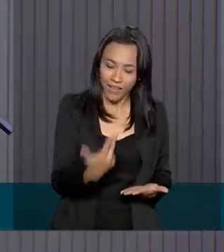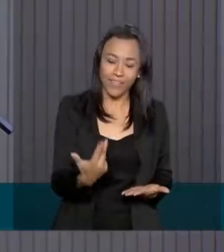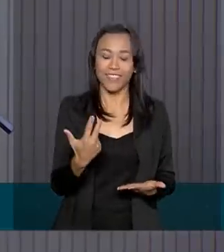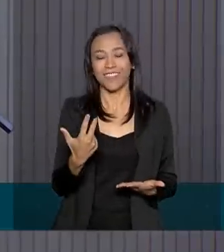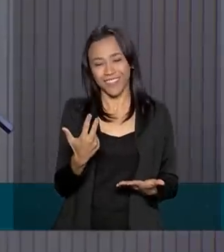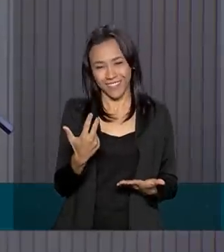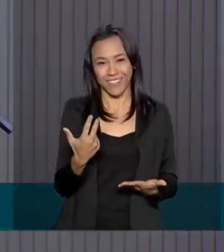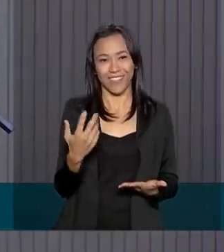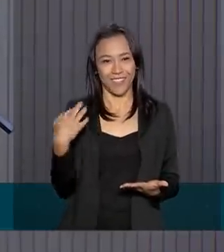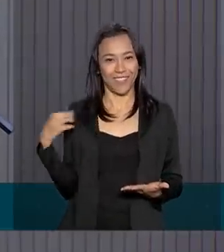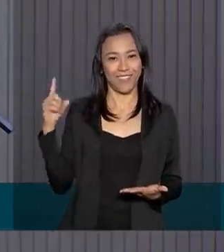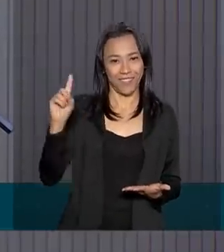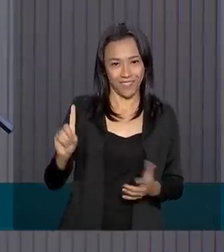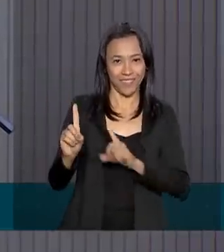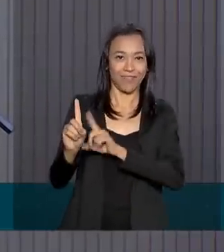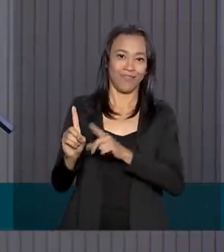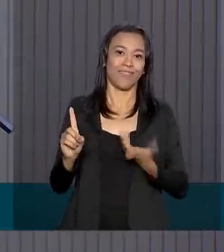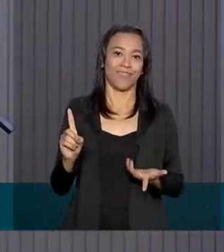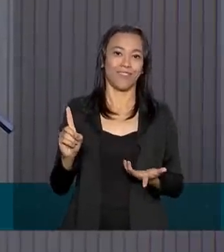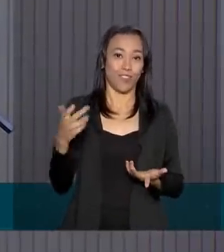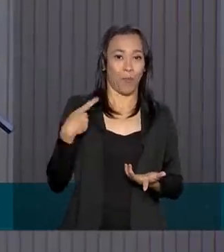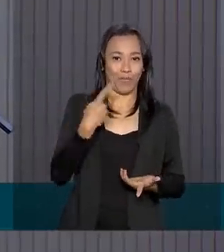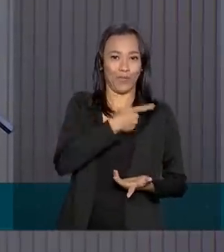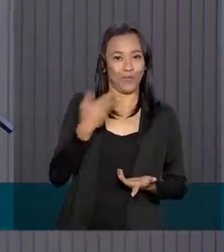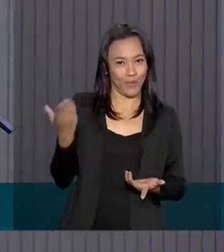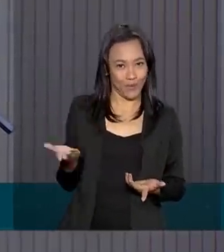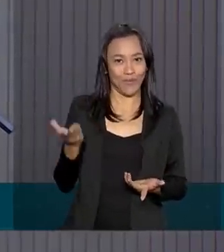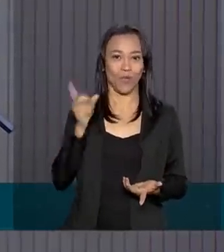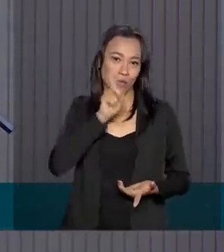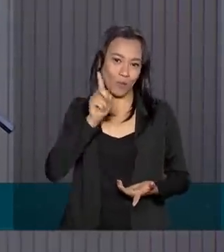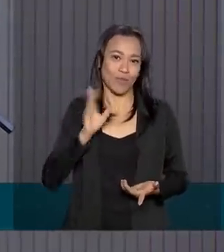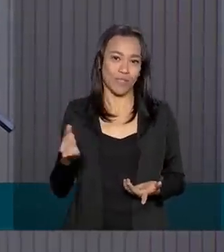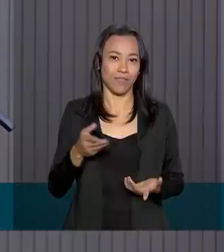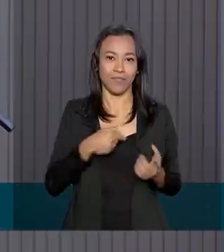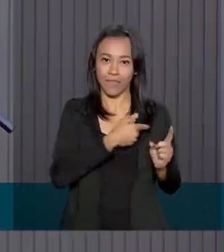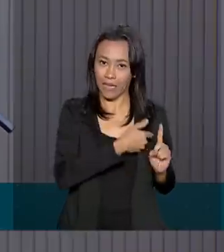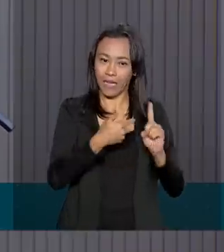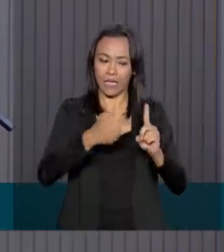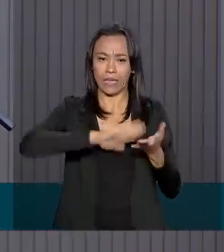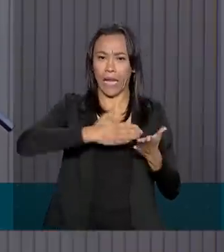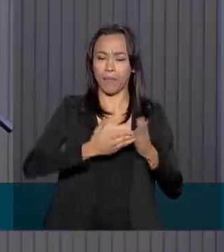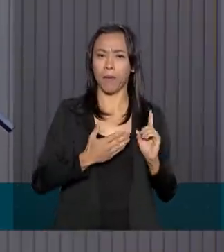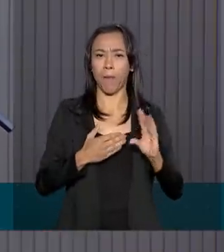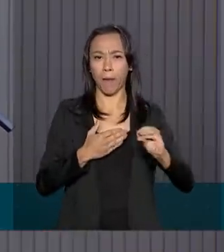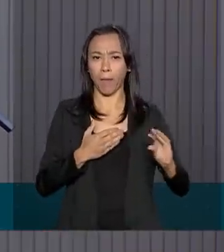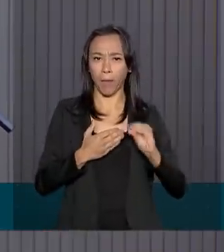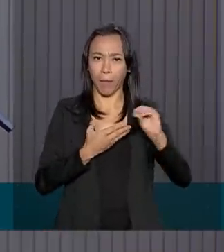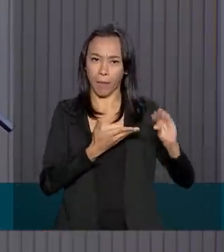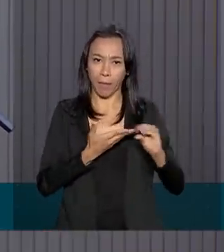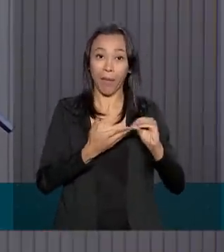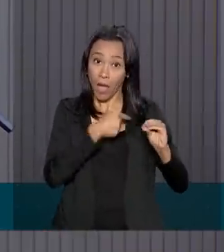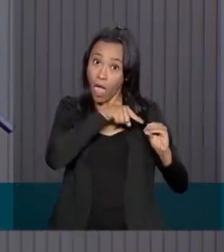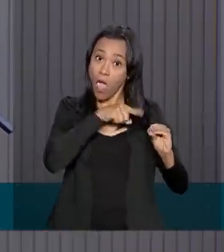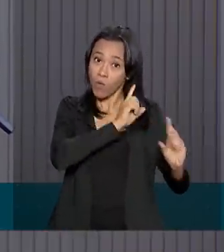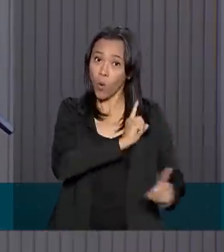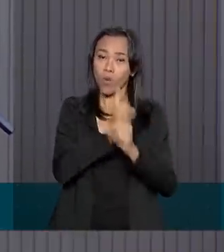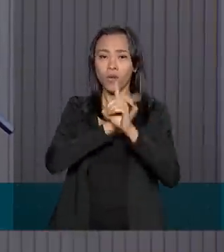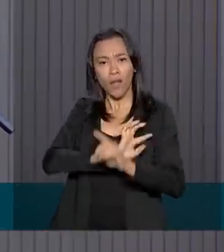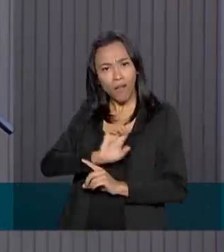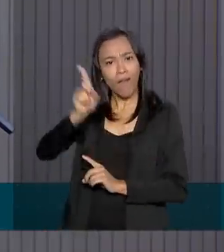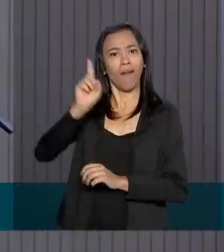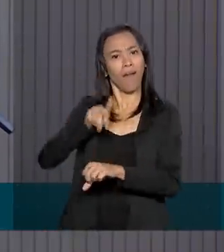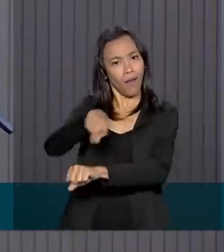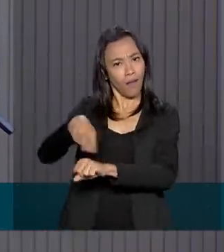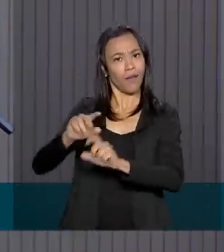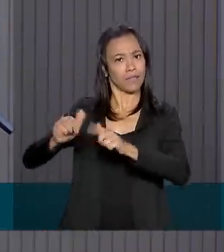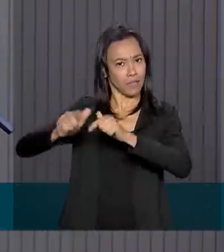o nosso querido John Reid. Então, um prazer muito grande vê-lo novamente